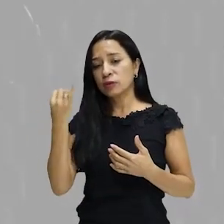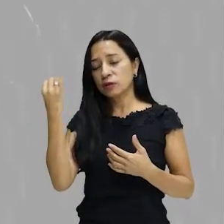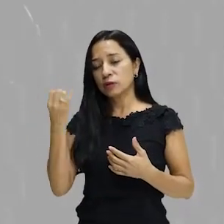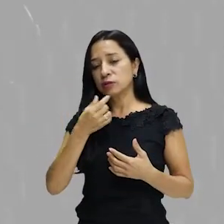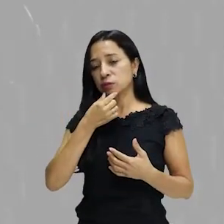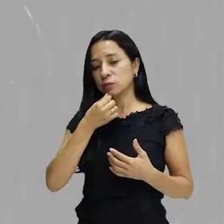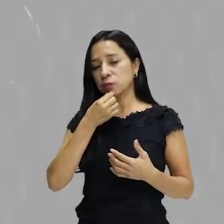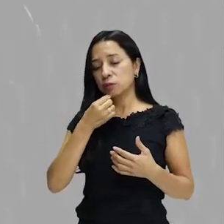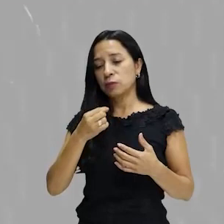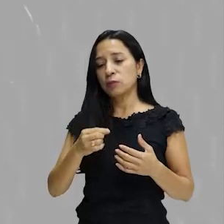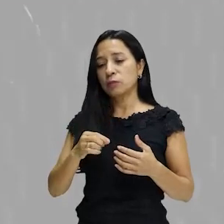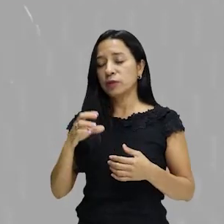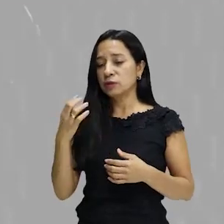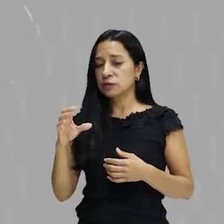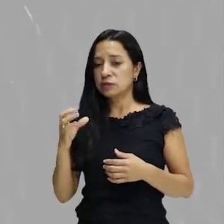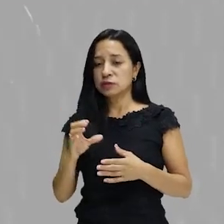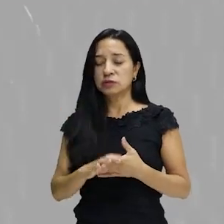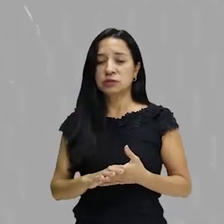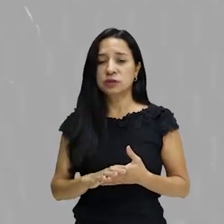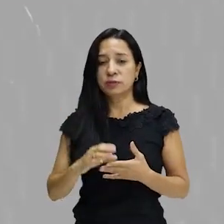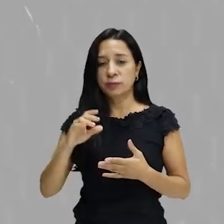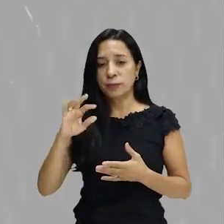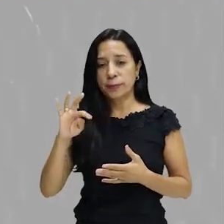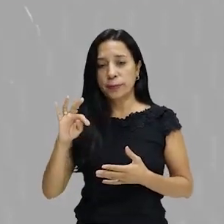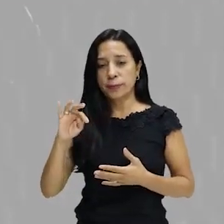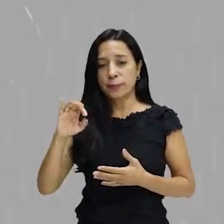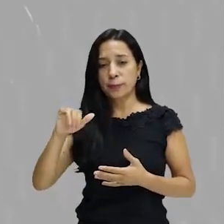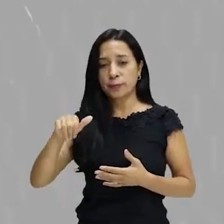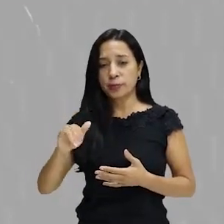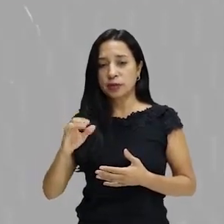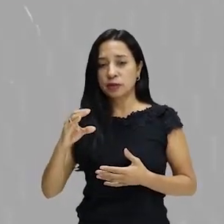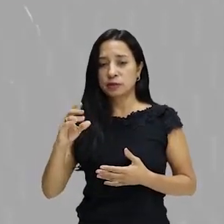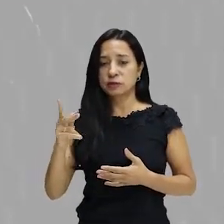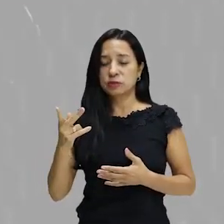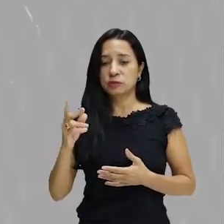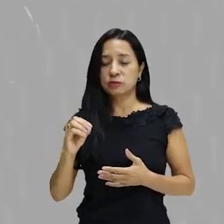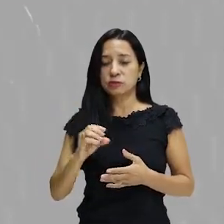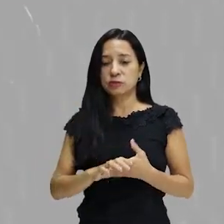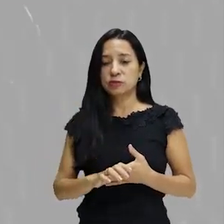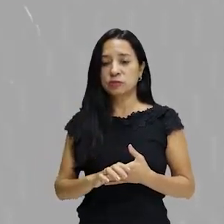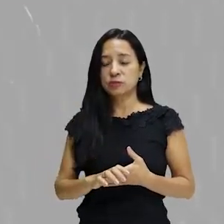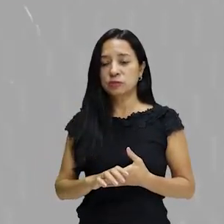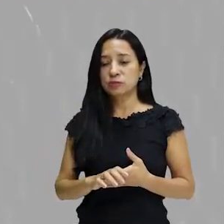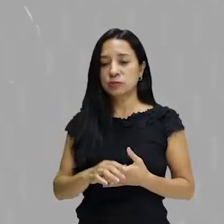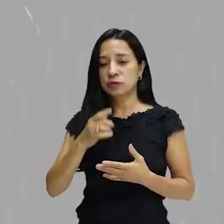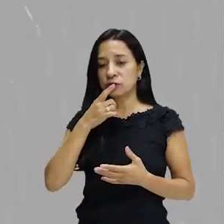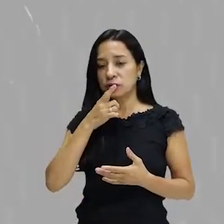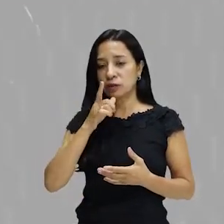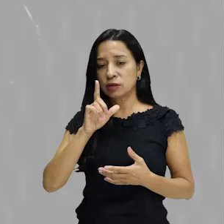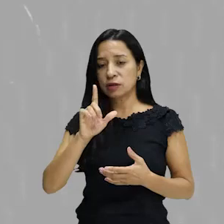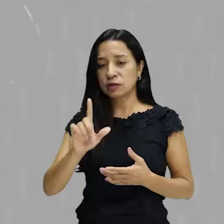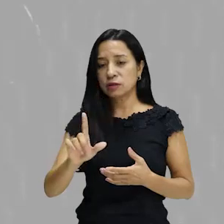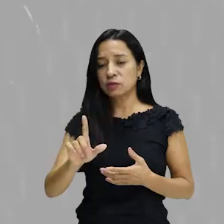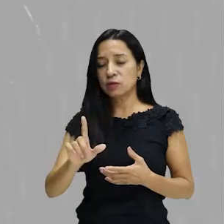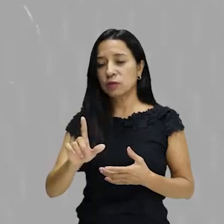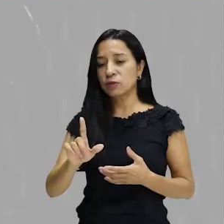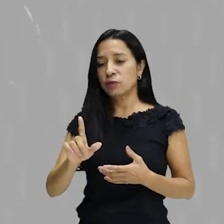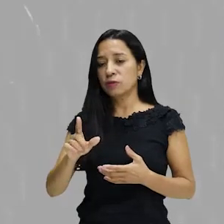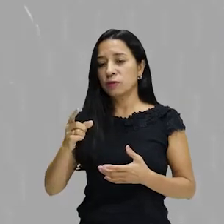o Kepler, né? O Tycho Brahe ele ganhou da época, né, da coroa dinamarquesa, ele ganhou